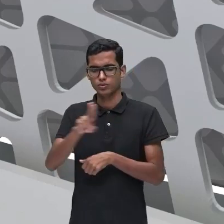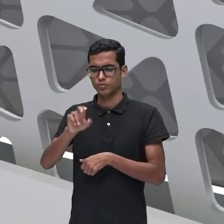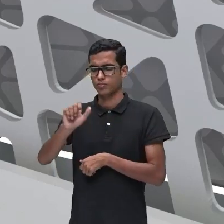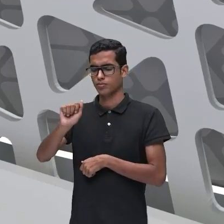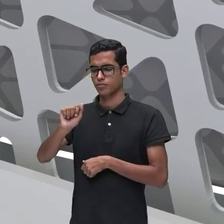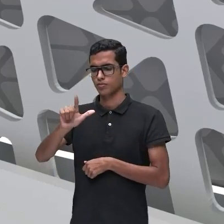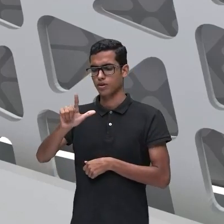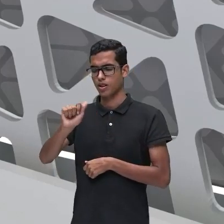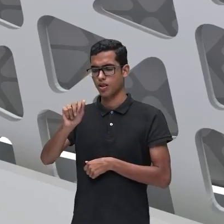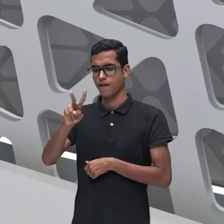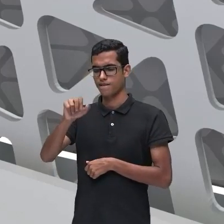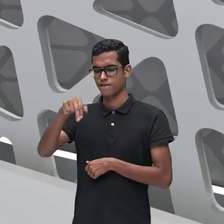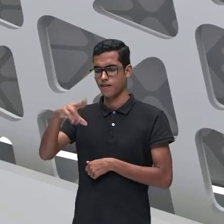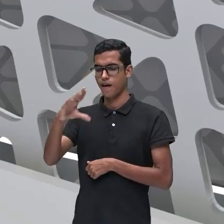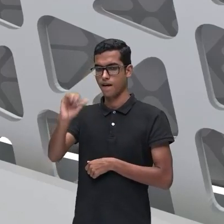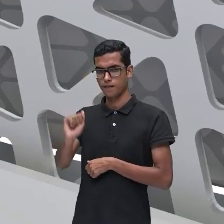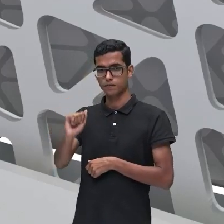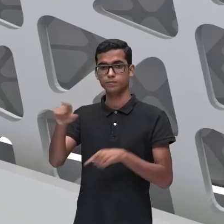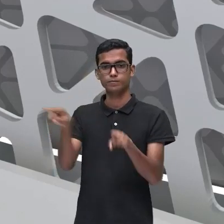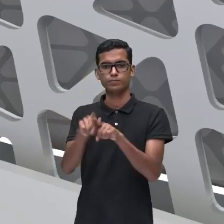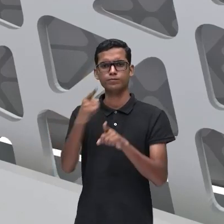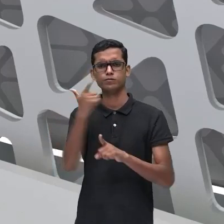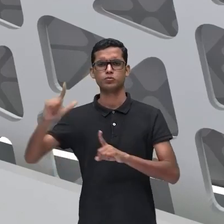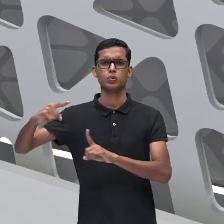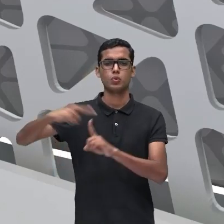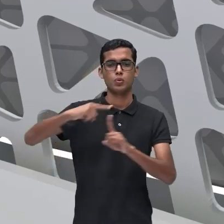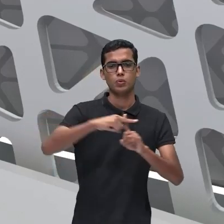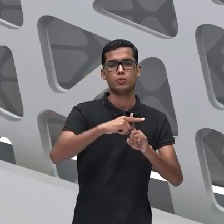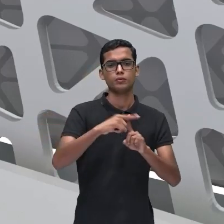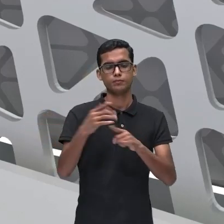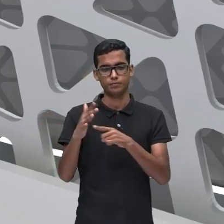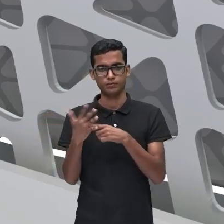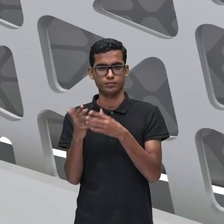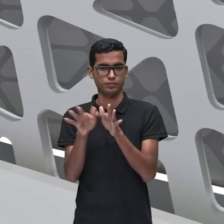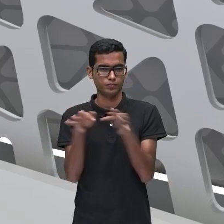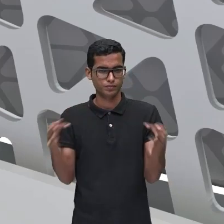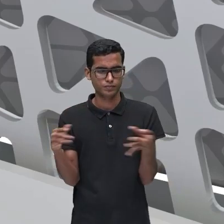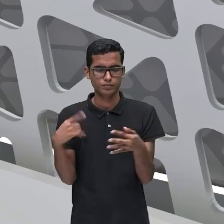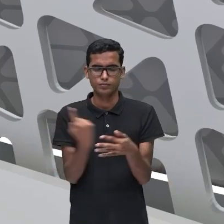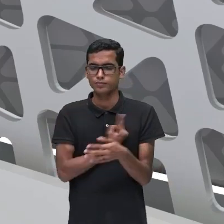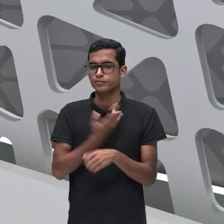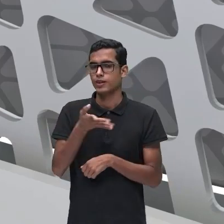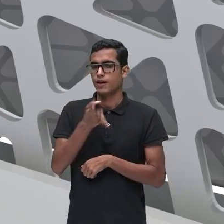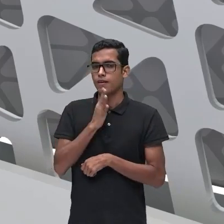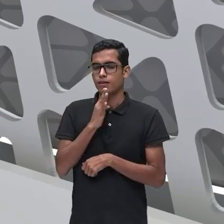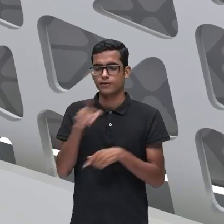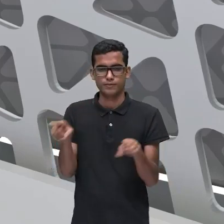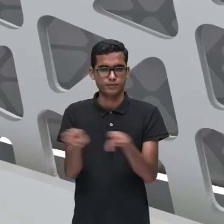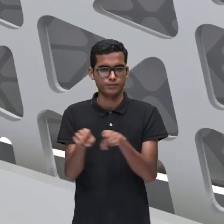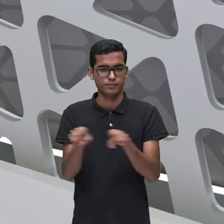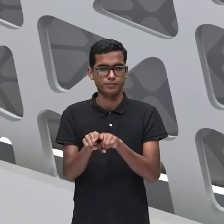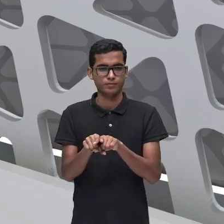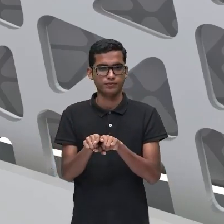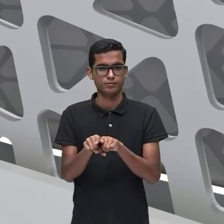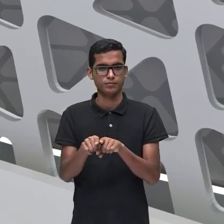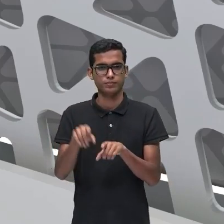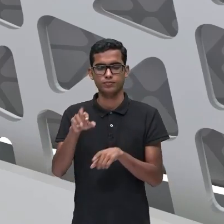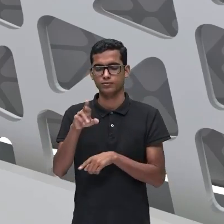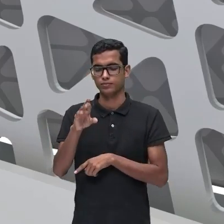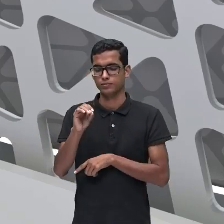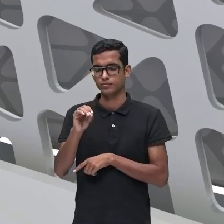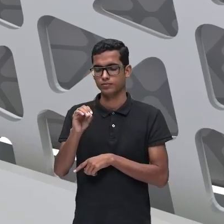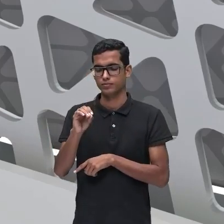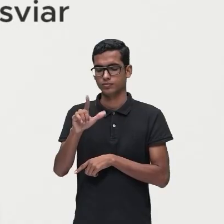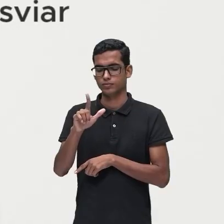E existem outros tipos de máquinas simples que nós vamos conhecer, que são as roldanas